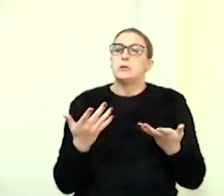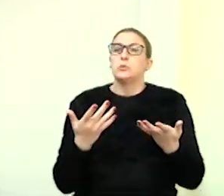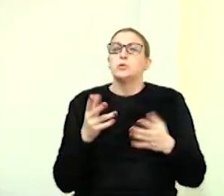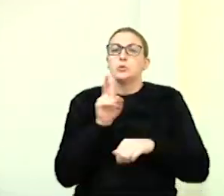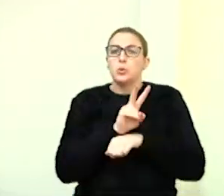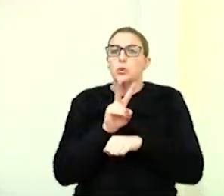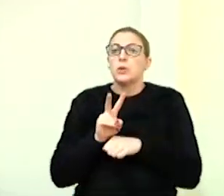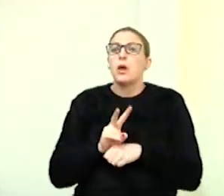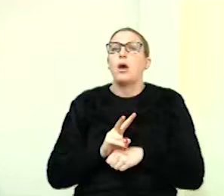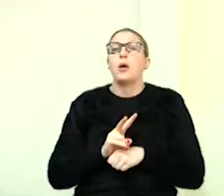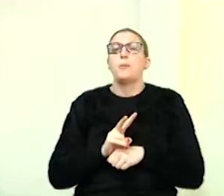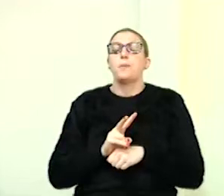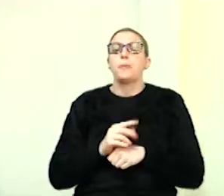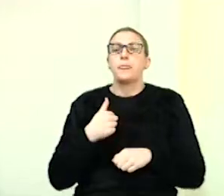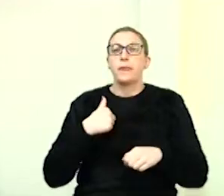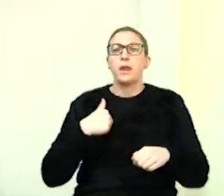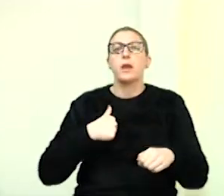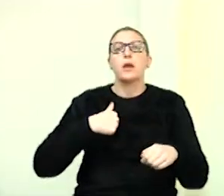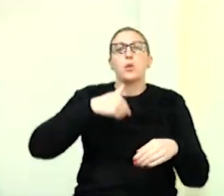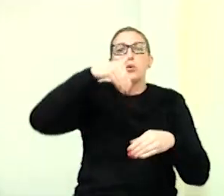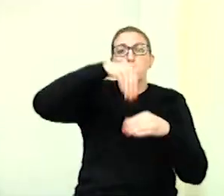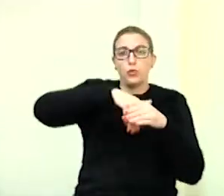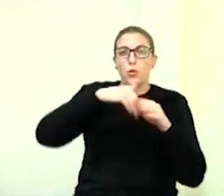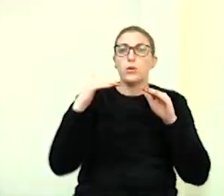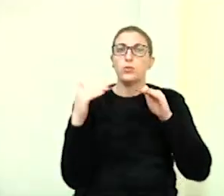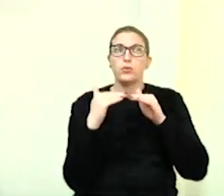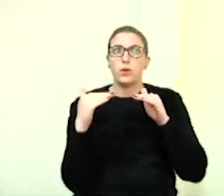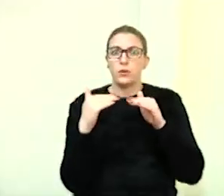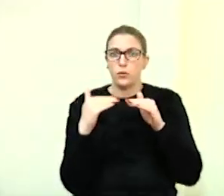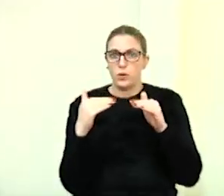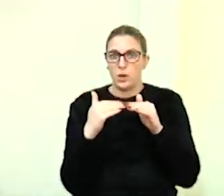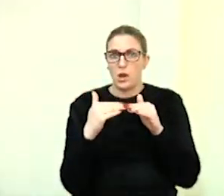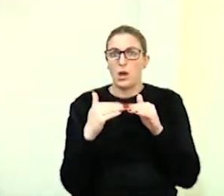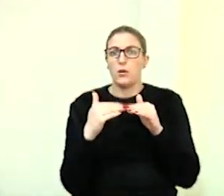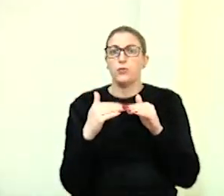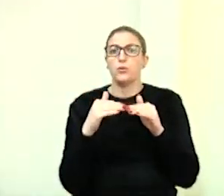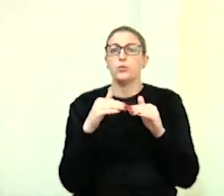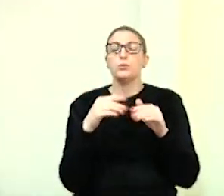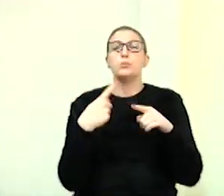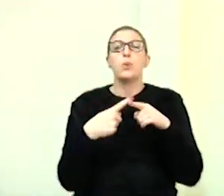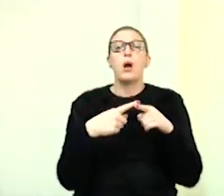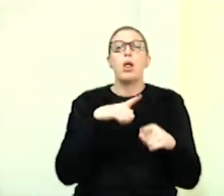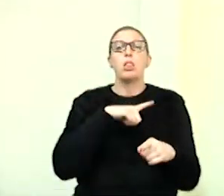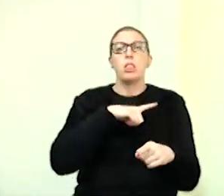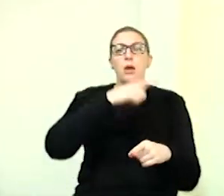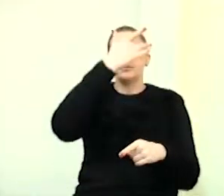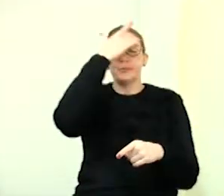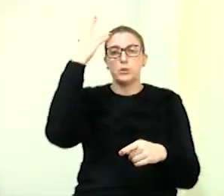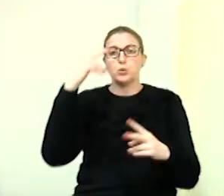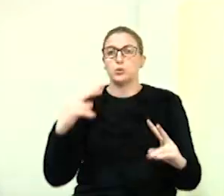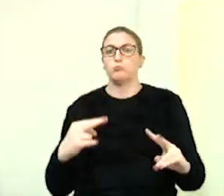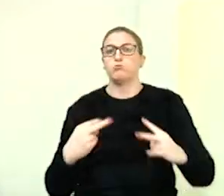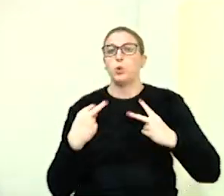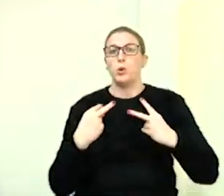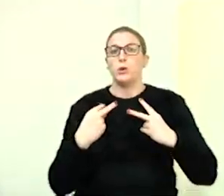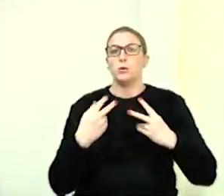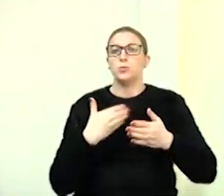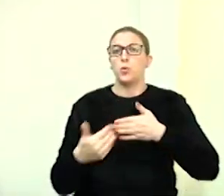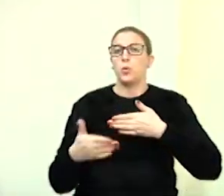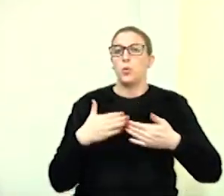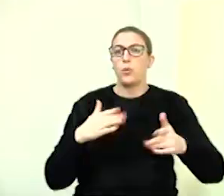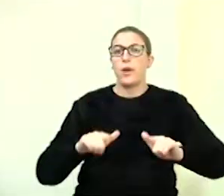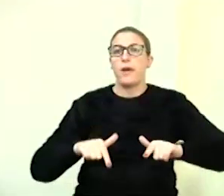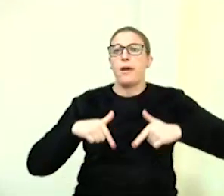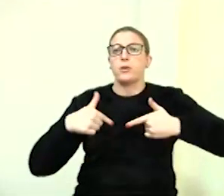dizer que sim, que tem muita gente olhando para nós e qualquer atitude que a gente tomar aqui vamos ser cobrados lá fora. Meu voto favorável, senhor presidente.